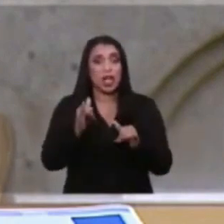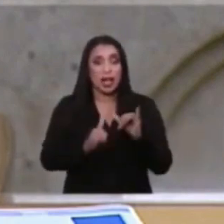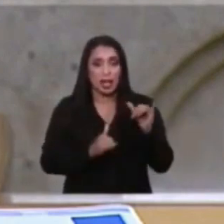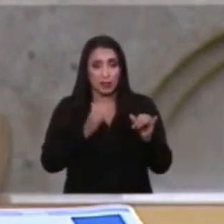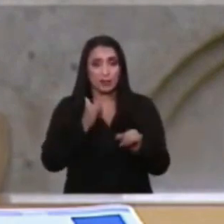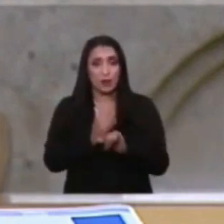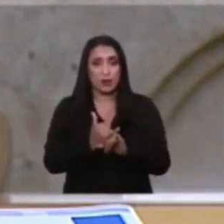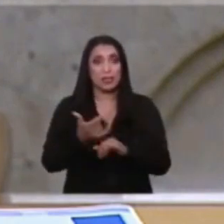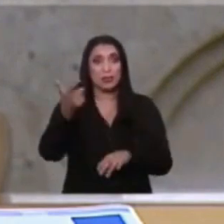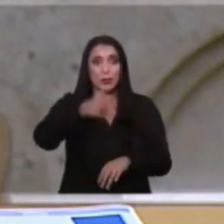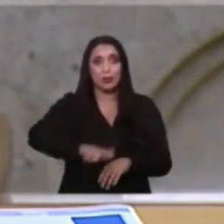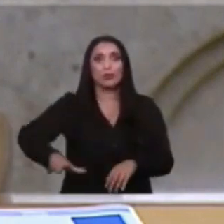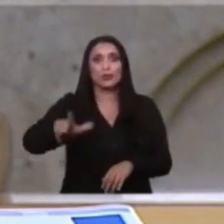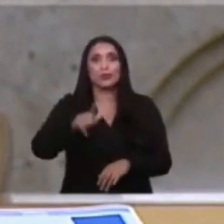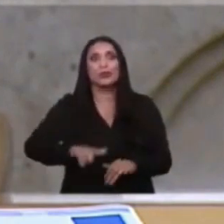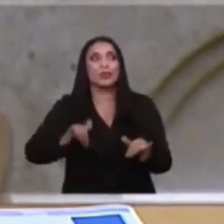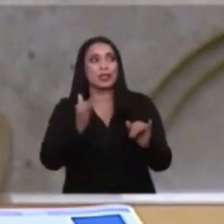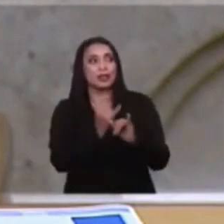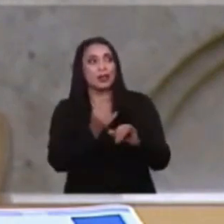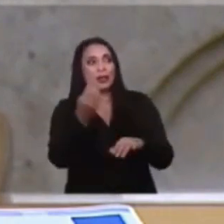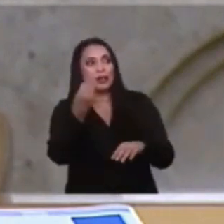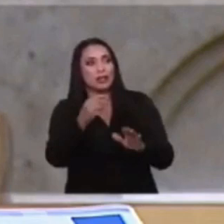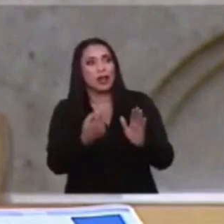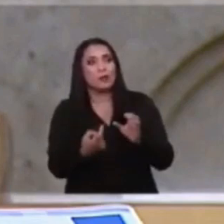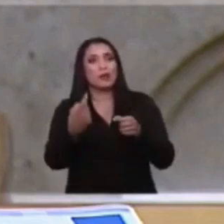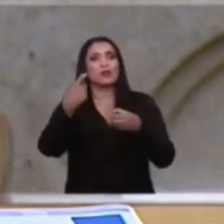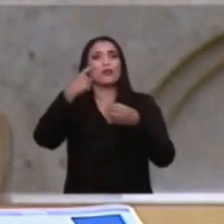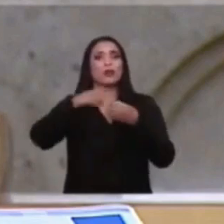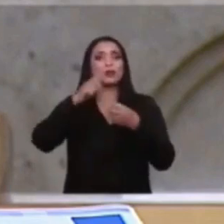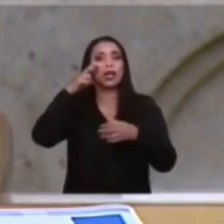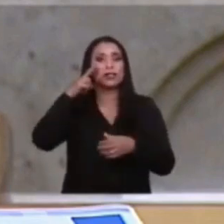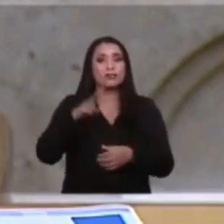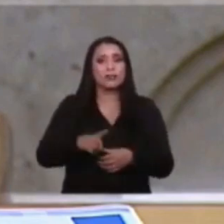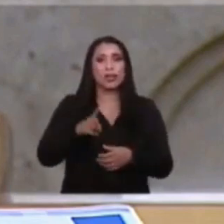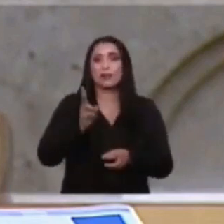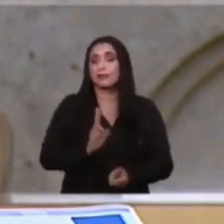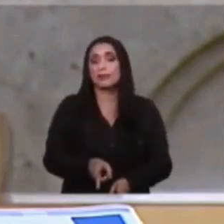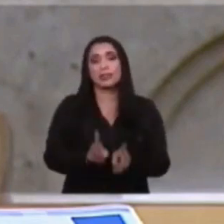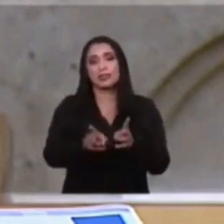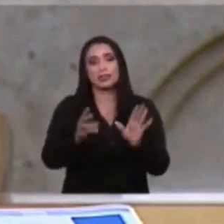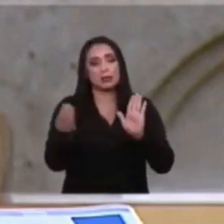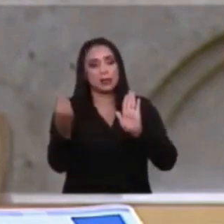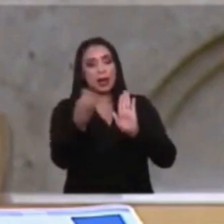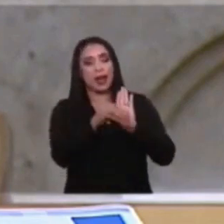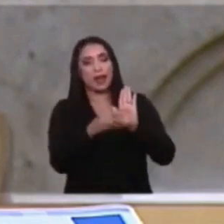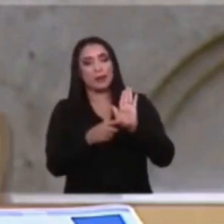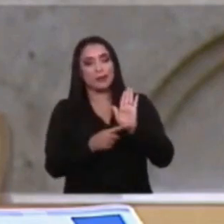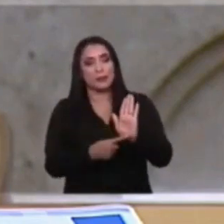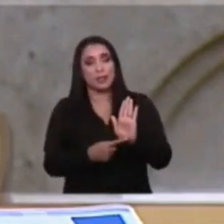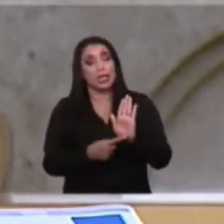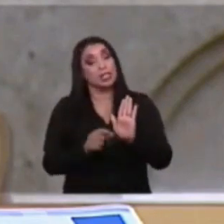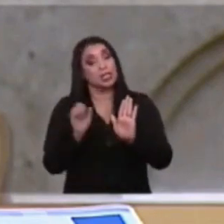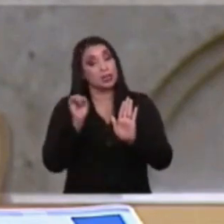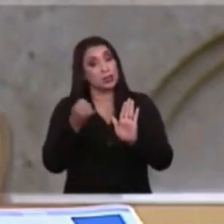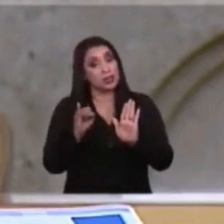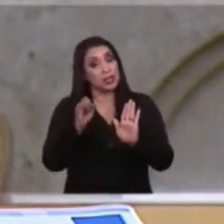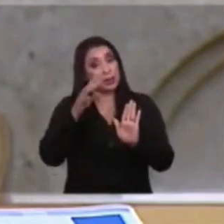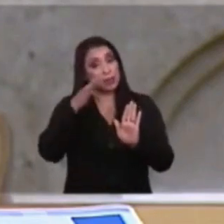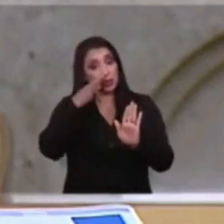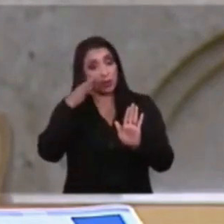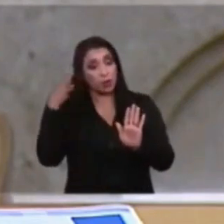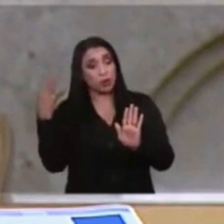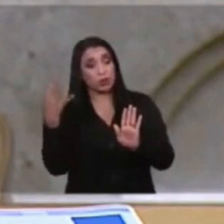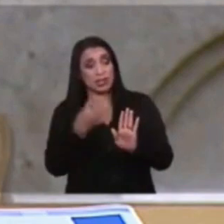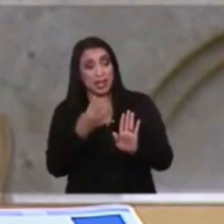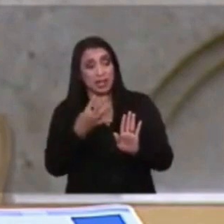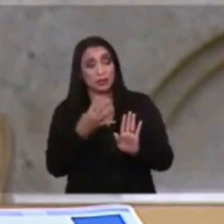ministro Cristiano Zanin ao propor este acréscimo. E, portanto, se alguém tiver sido falsamente